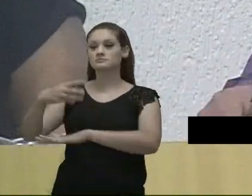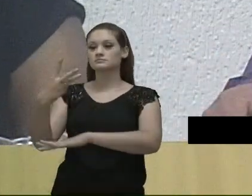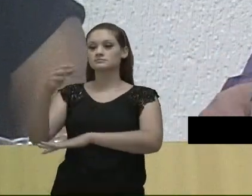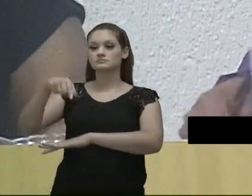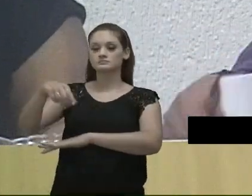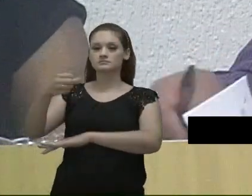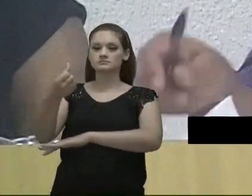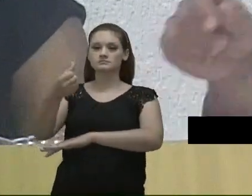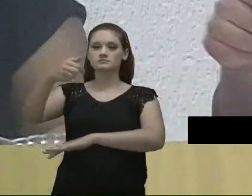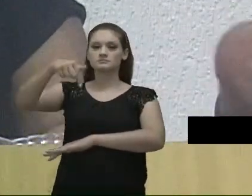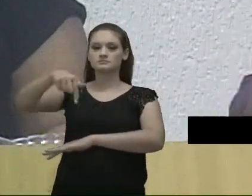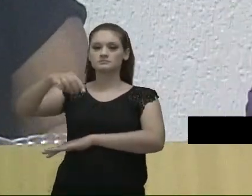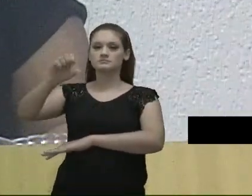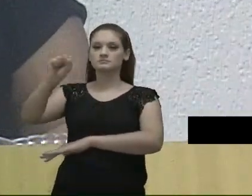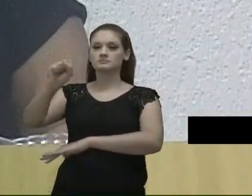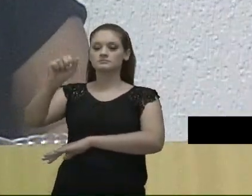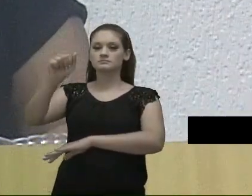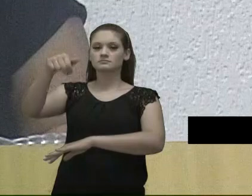3.067 na San Marino.